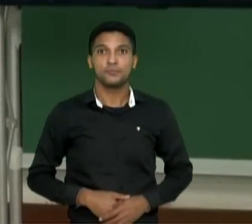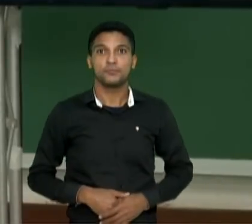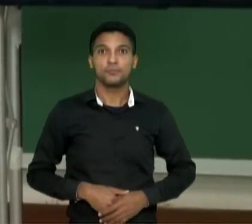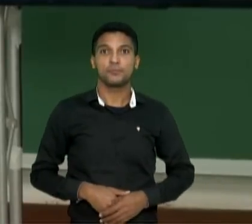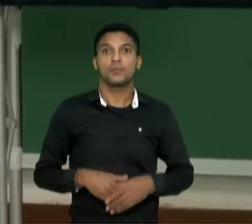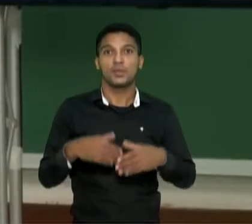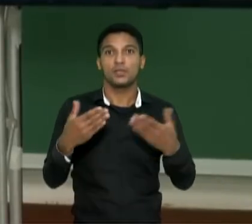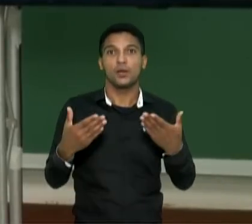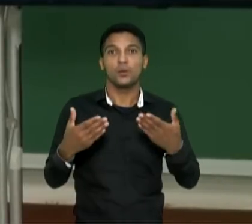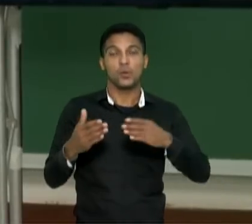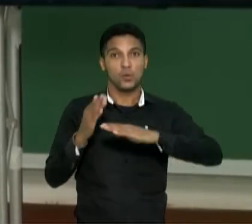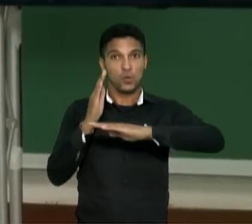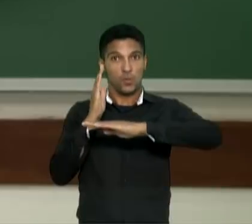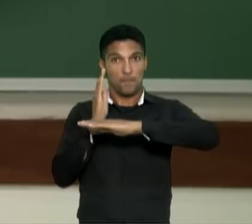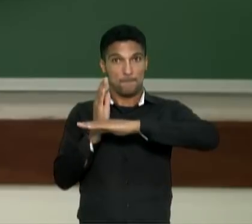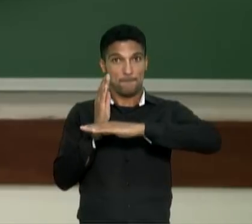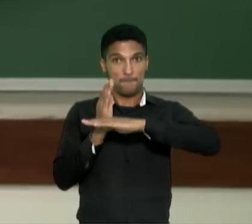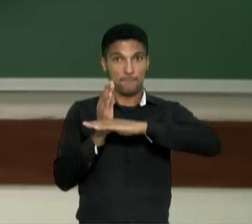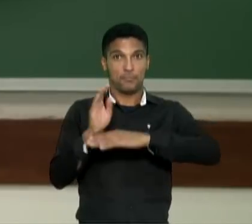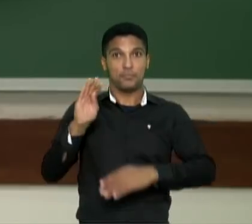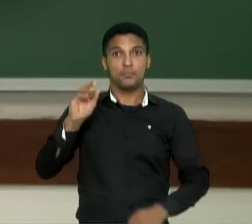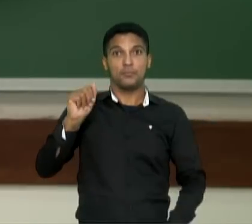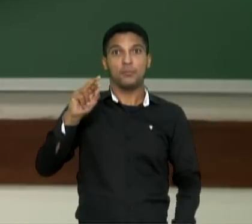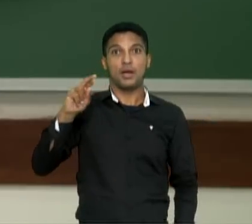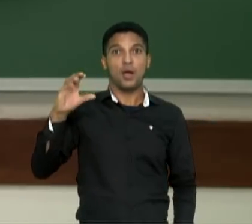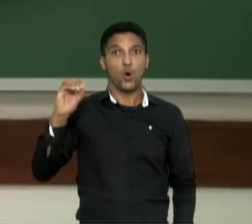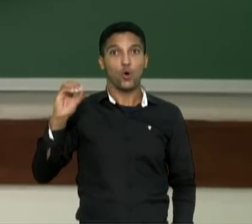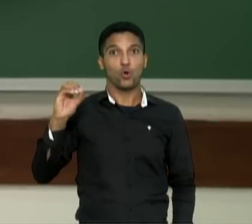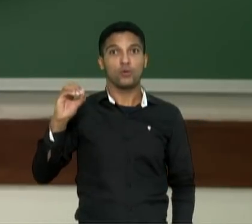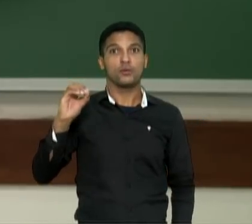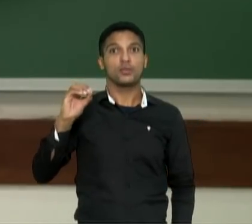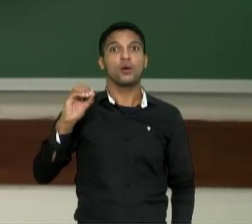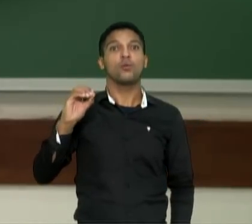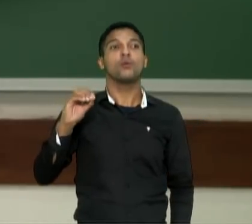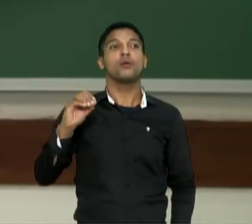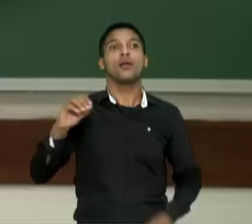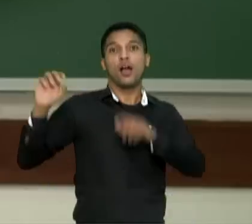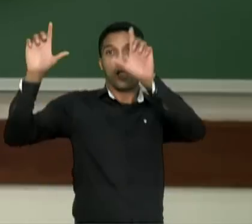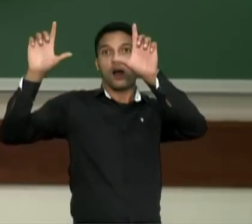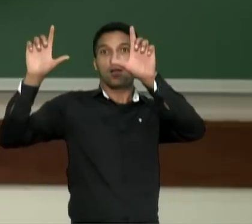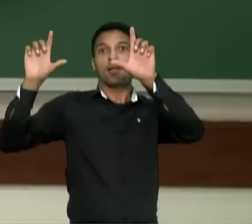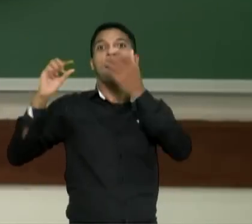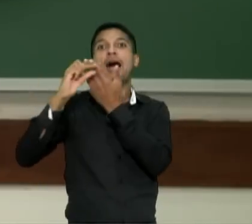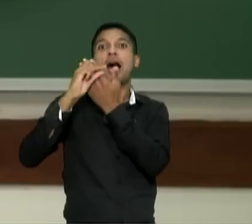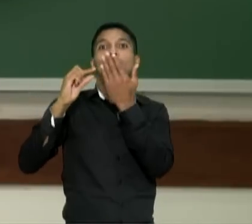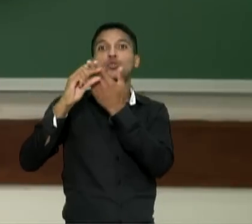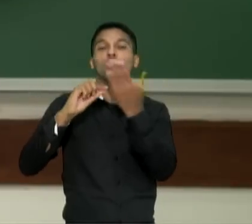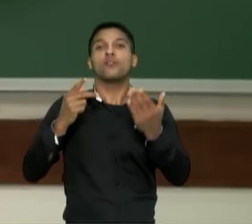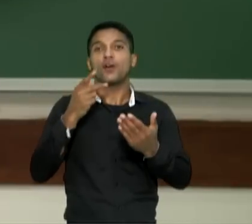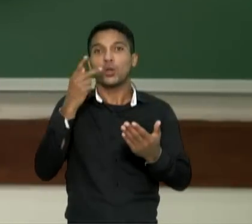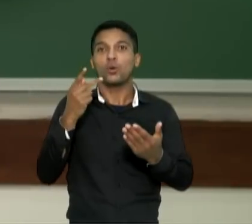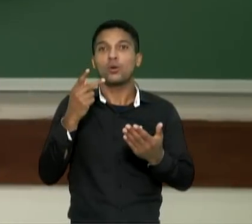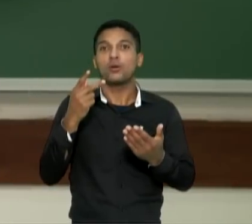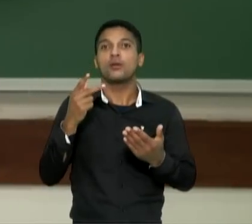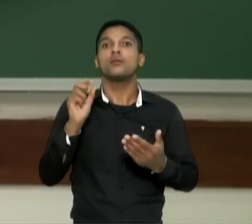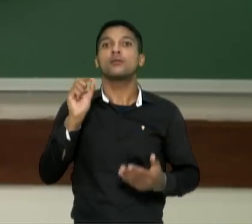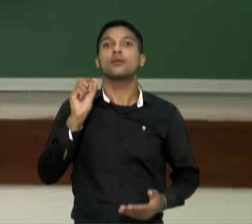comparado com o Barroco, o Umberto Eco coloca lá que é uma beleza imóvel e